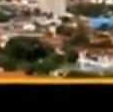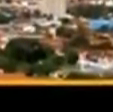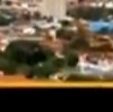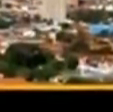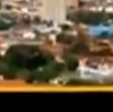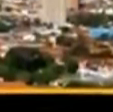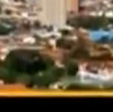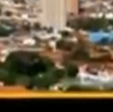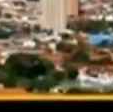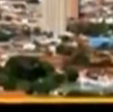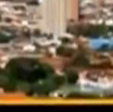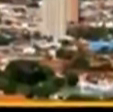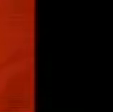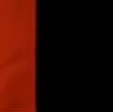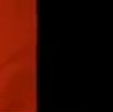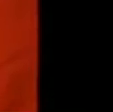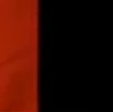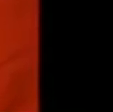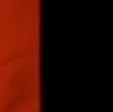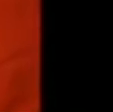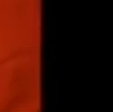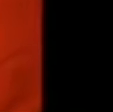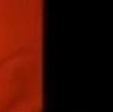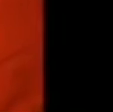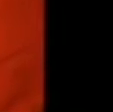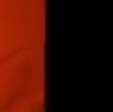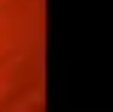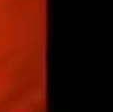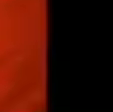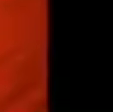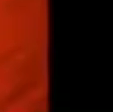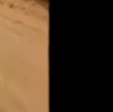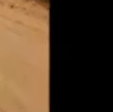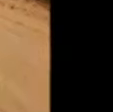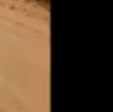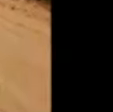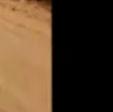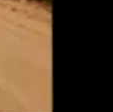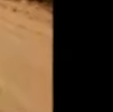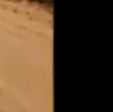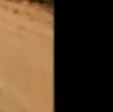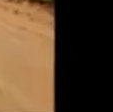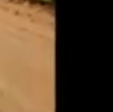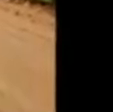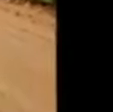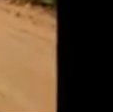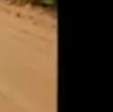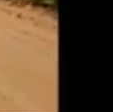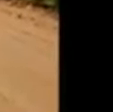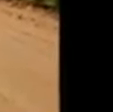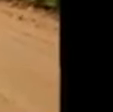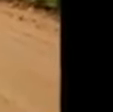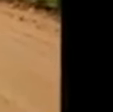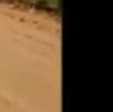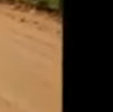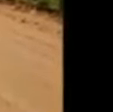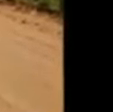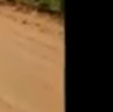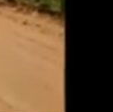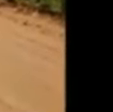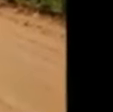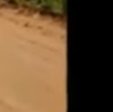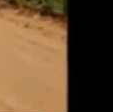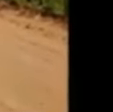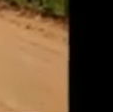Barretos é um grito de adeus, uma prece pra Deus ao pé do